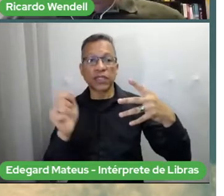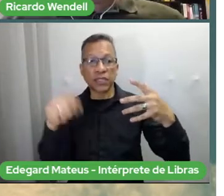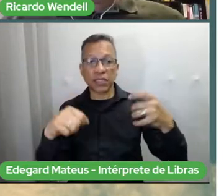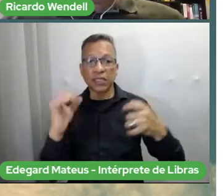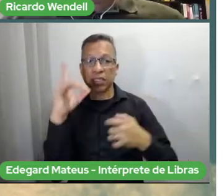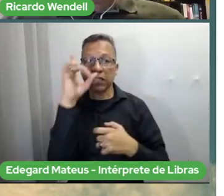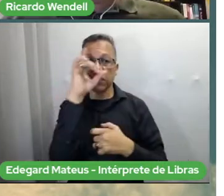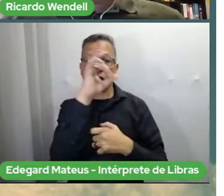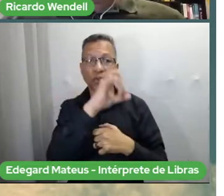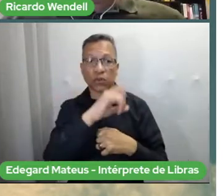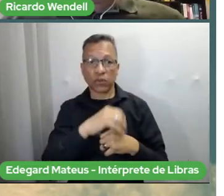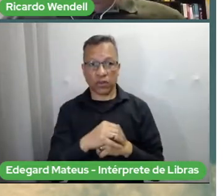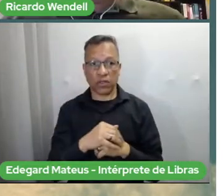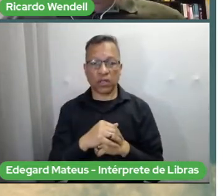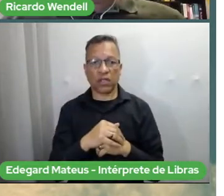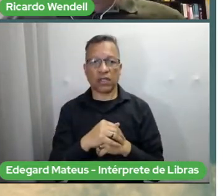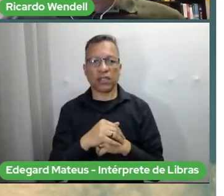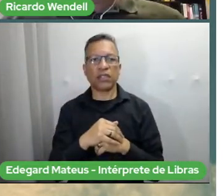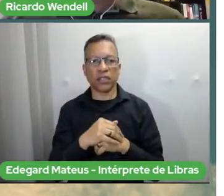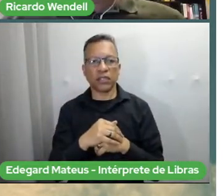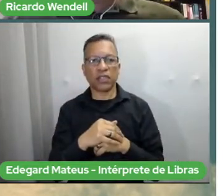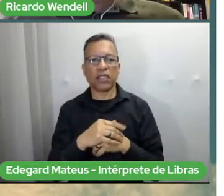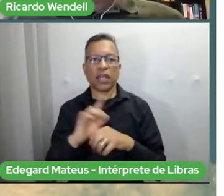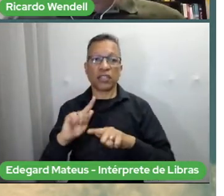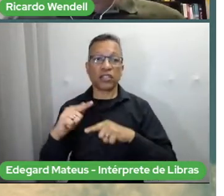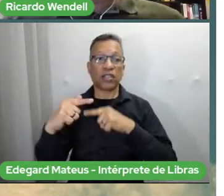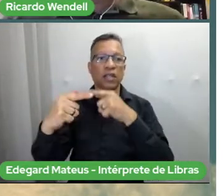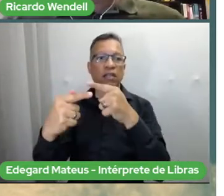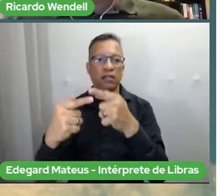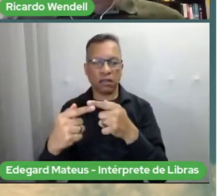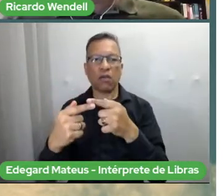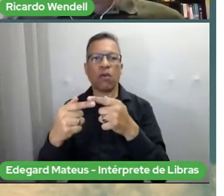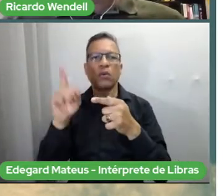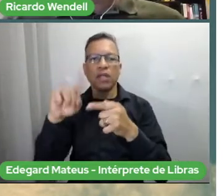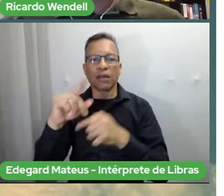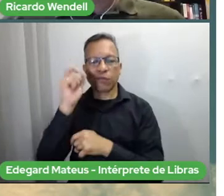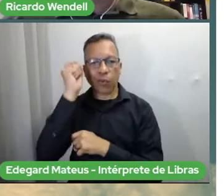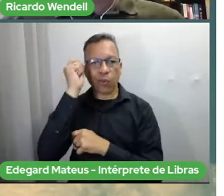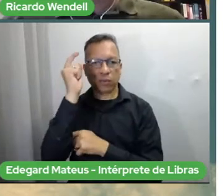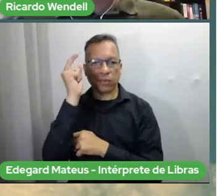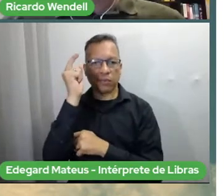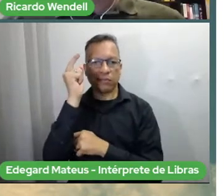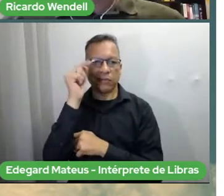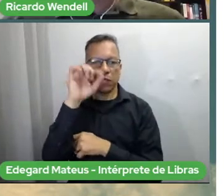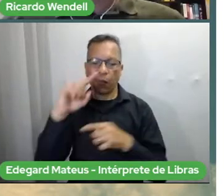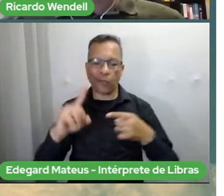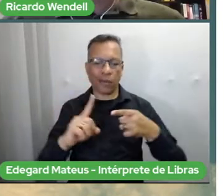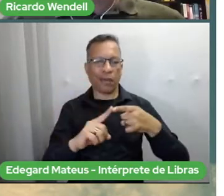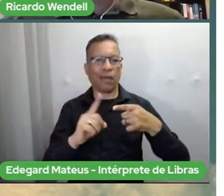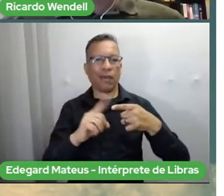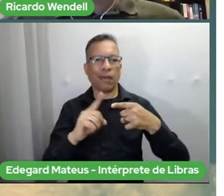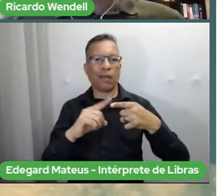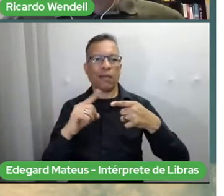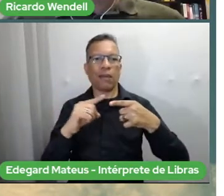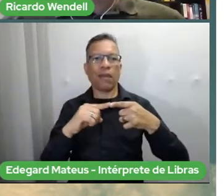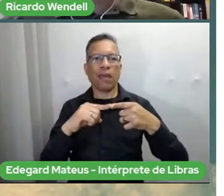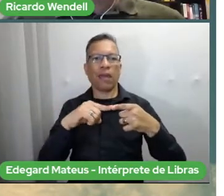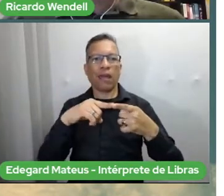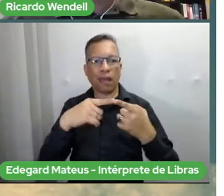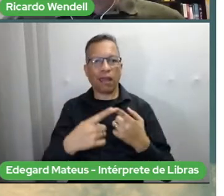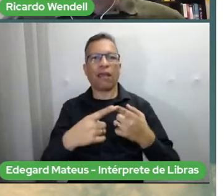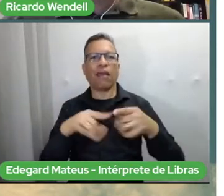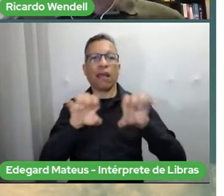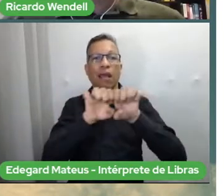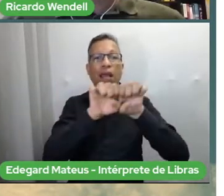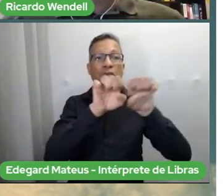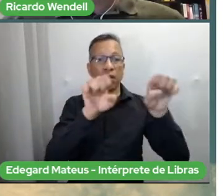dificultar a geração, a impulsão dessa cultura? Primeiro ponto aqui é a arquitetura centralizada, né? Ela funciona muito bem